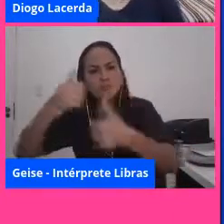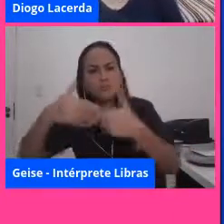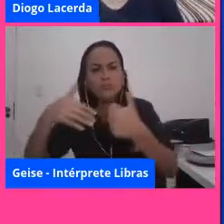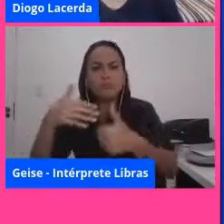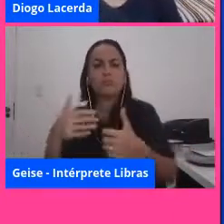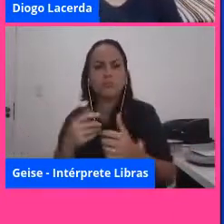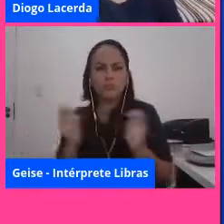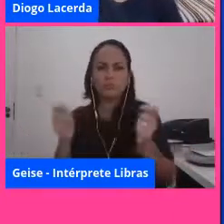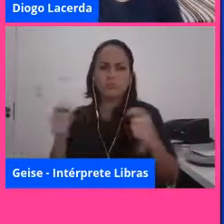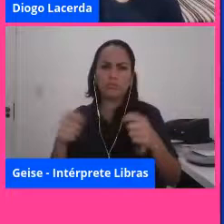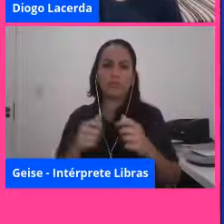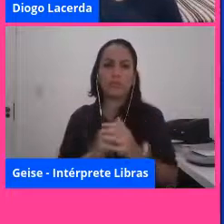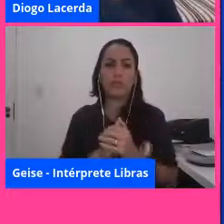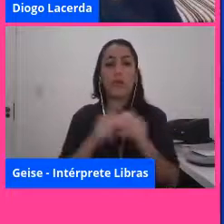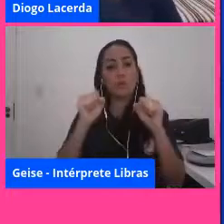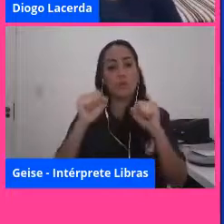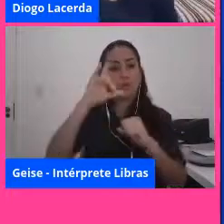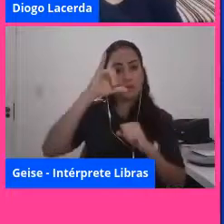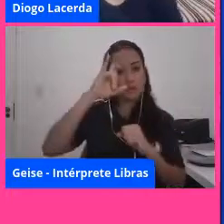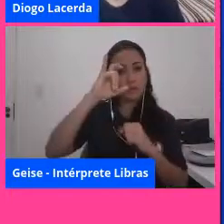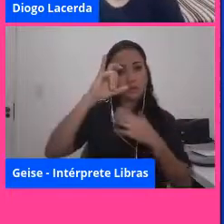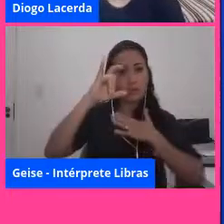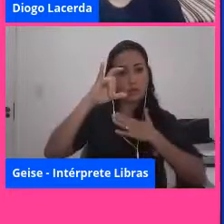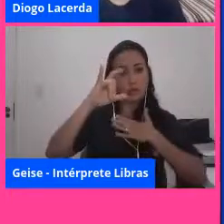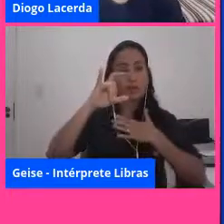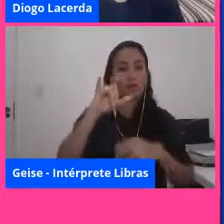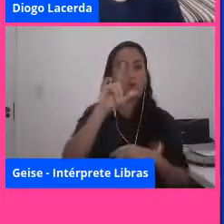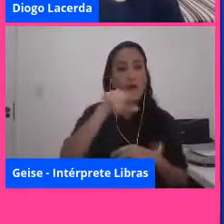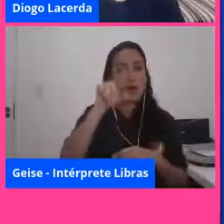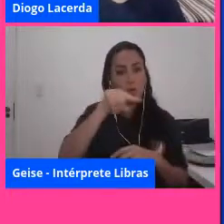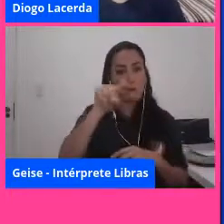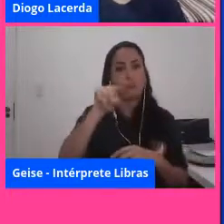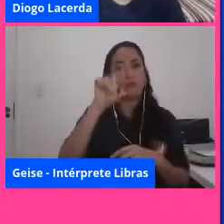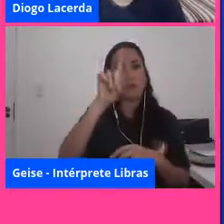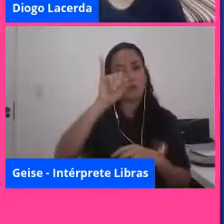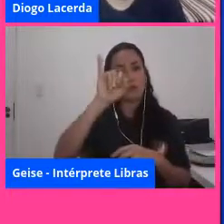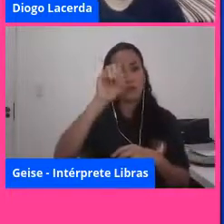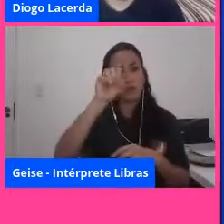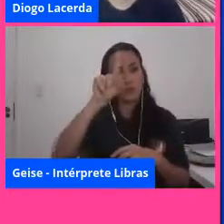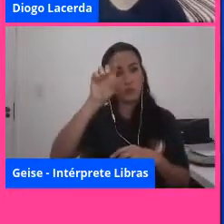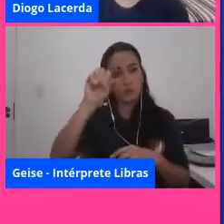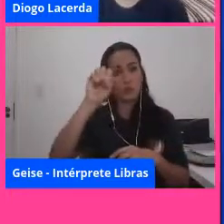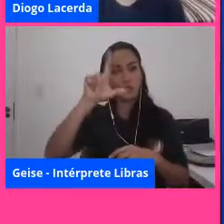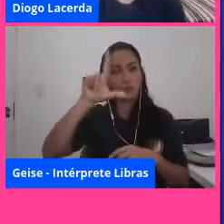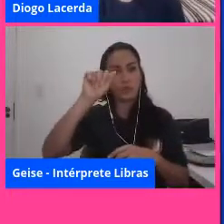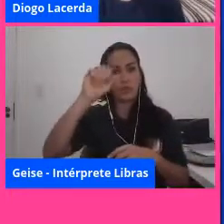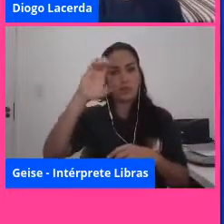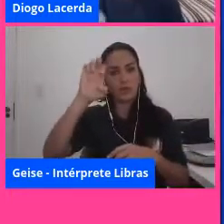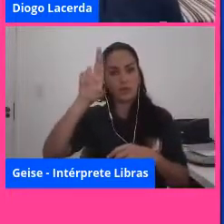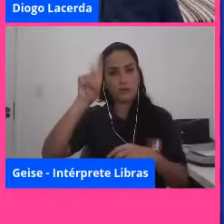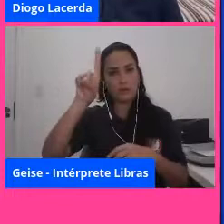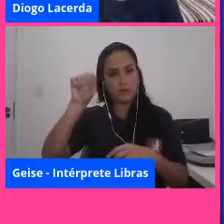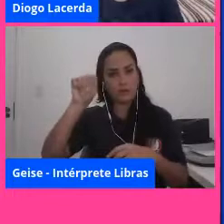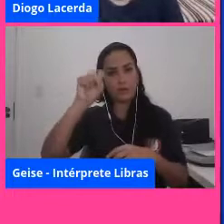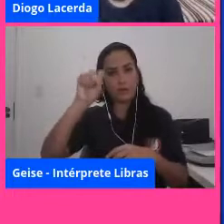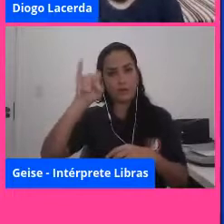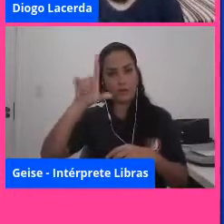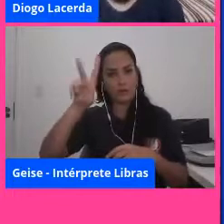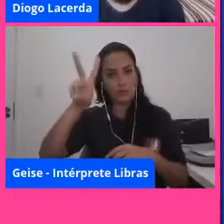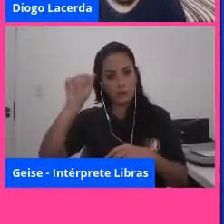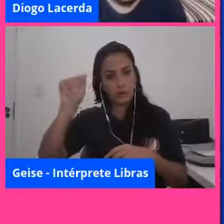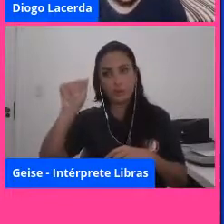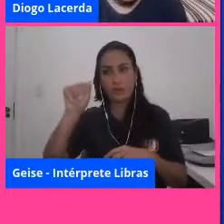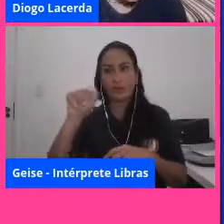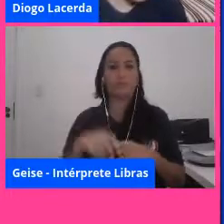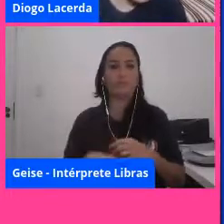falar comigo no meu Instagram, que é Diogo Lacerda Silva, e aí você pode conversar comigo, tirar alguma dúvida. Diogo Lacerda Silva, se a gente não der tempo,